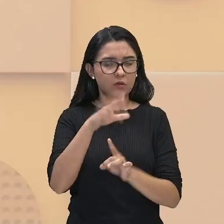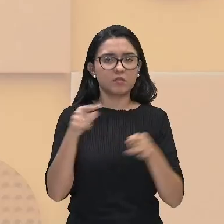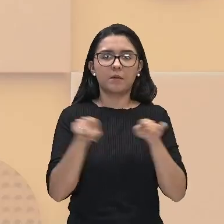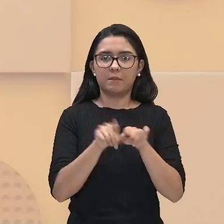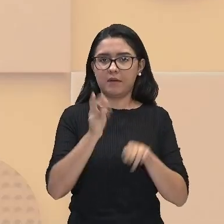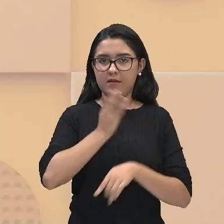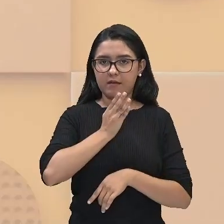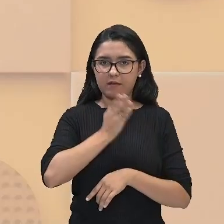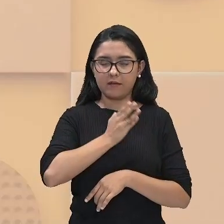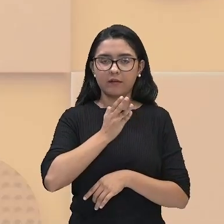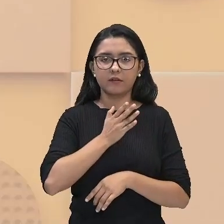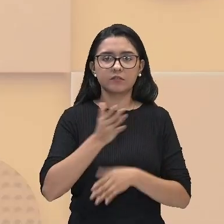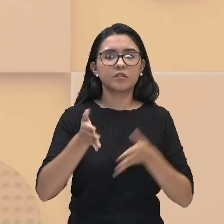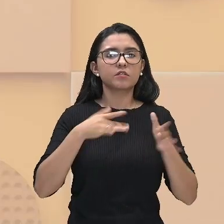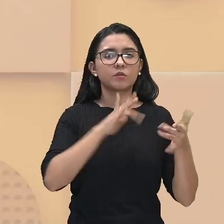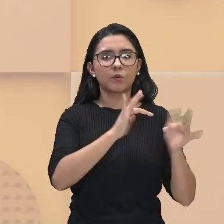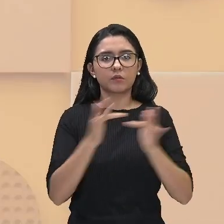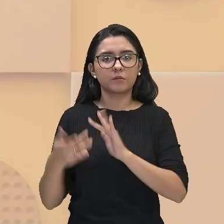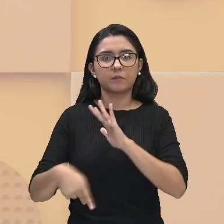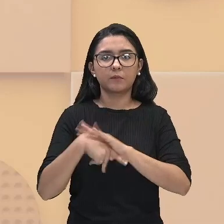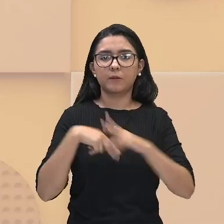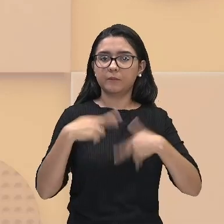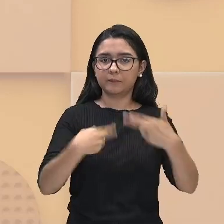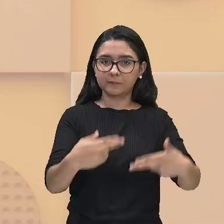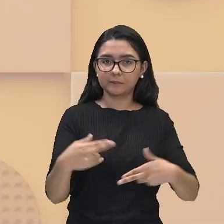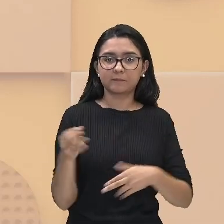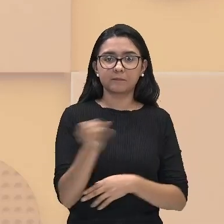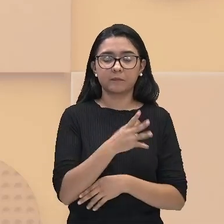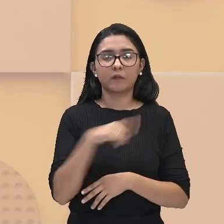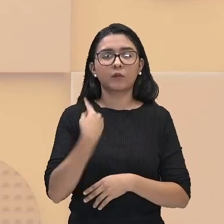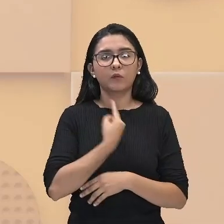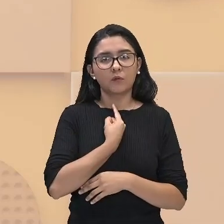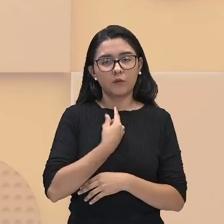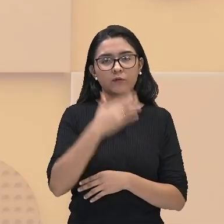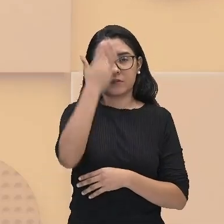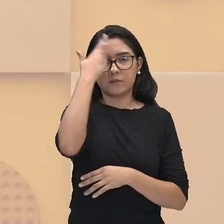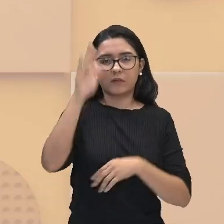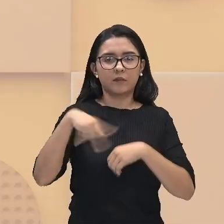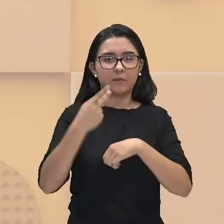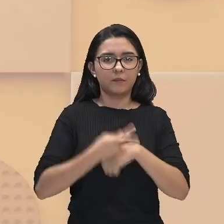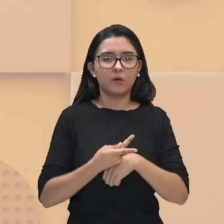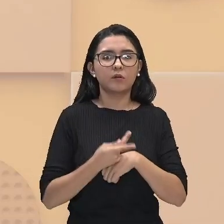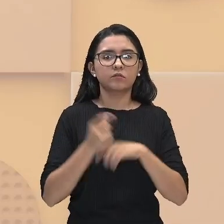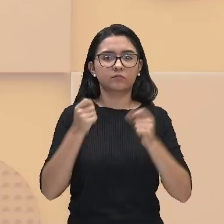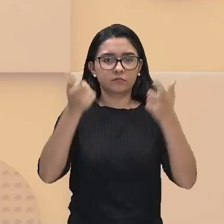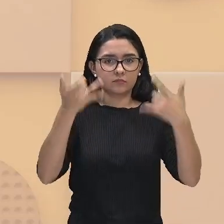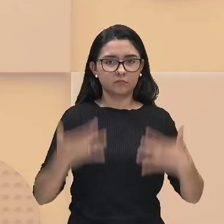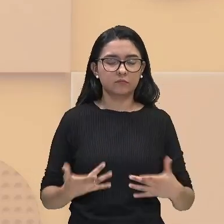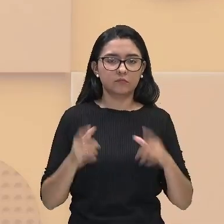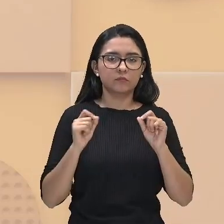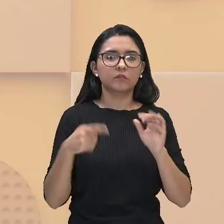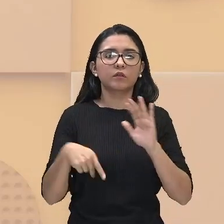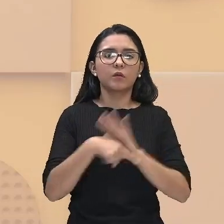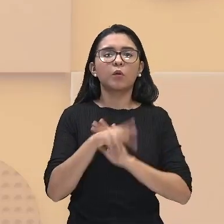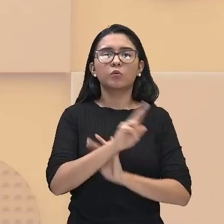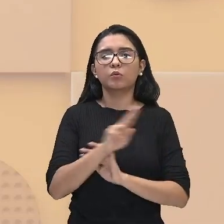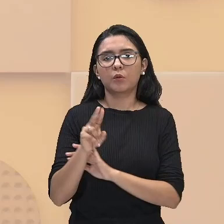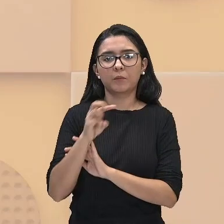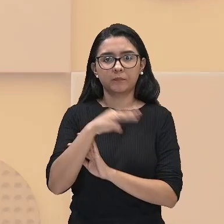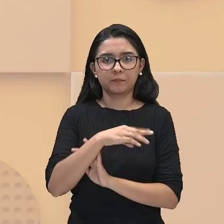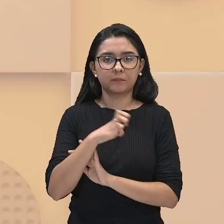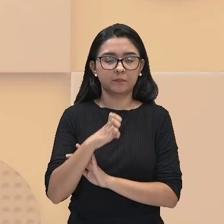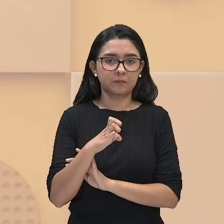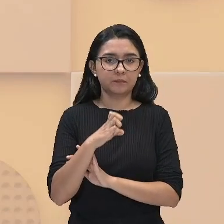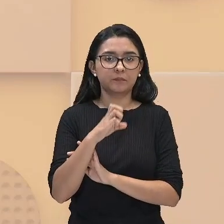ricas nesse contexto aí do Renascimento, que nós vamos saber depois que vão ser chamados de mecenas. Então, esse